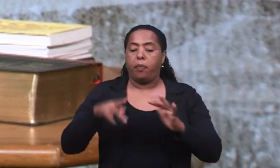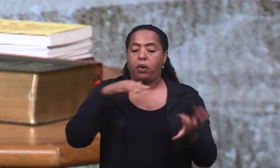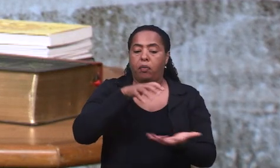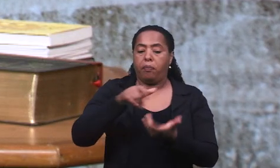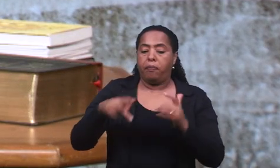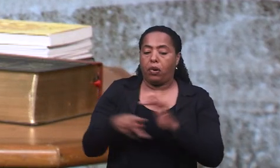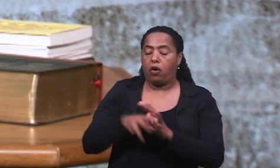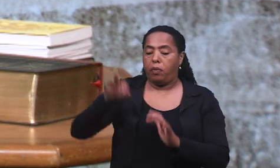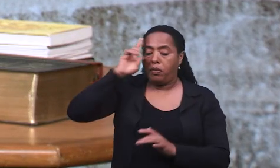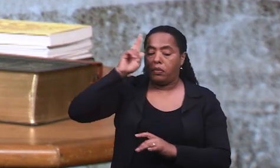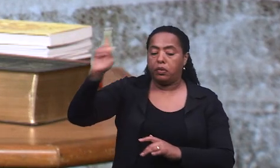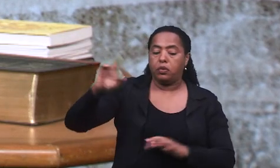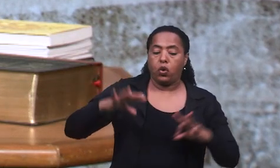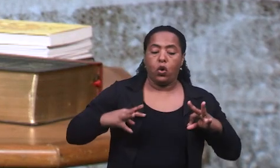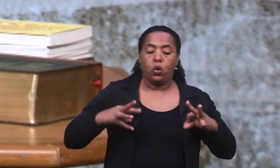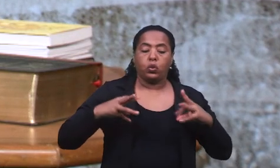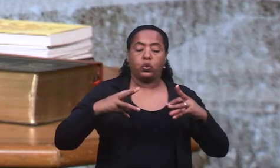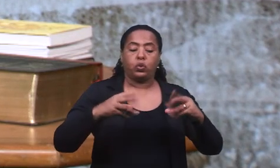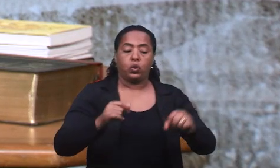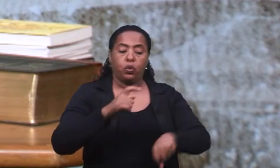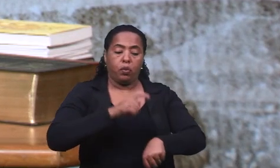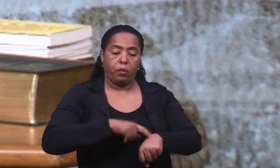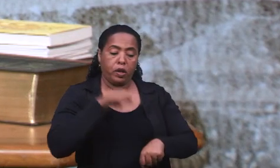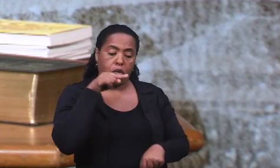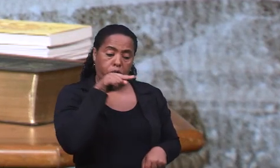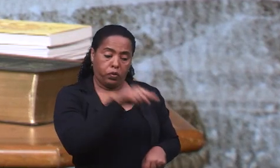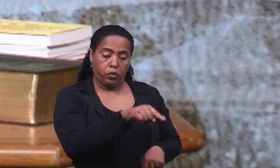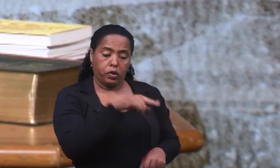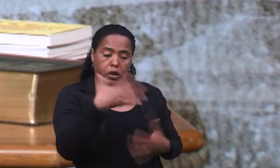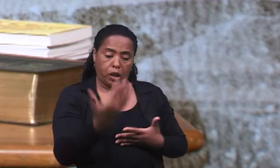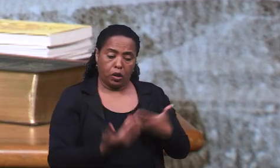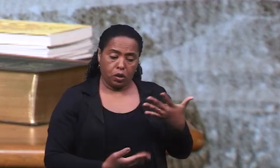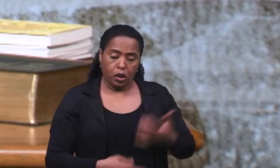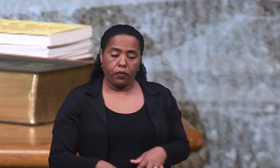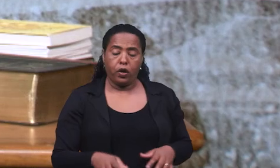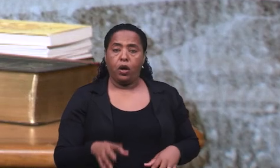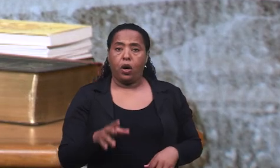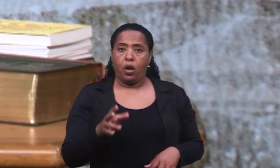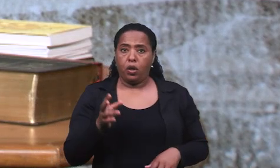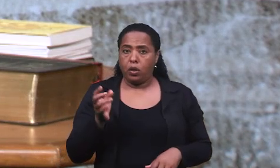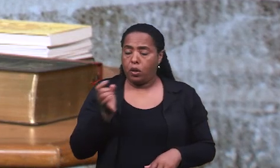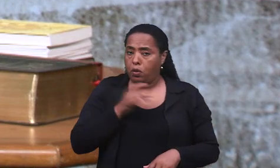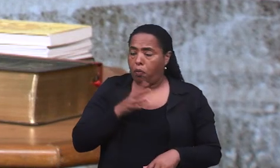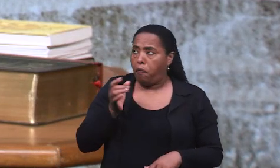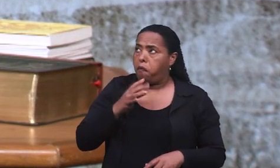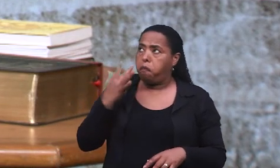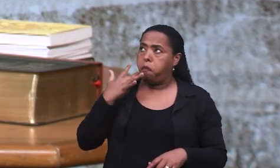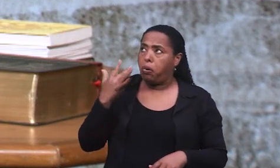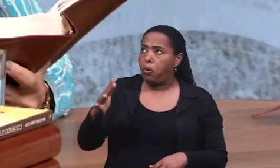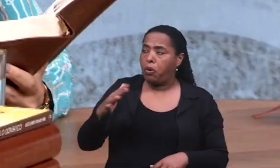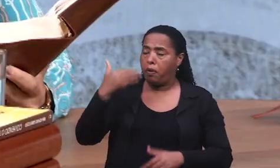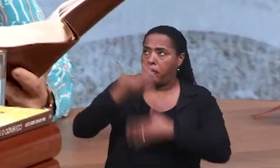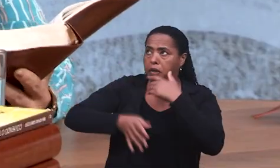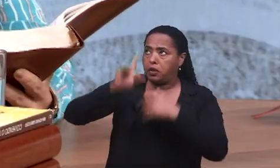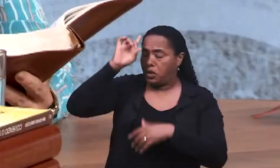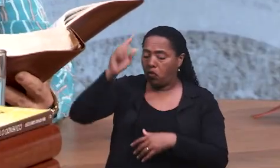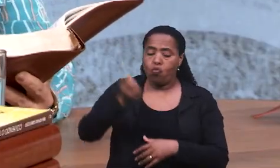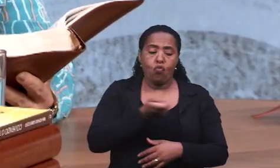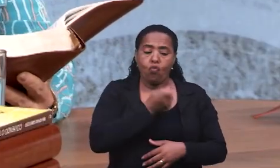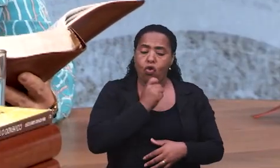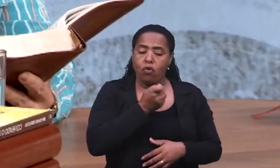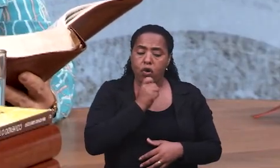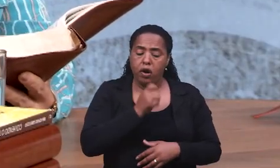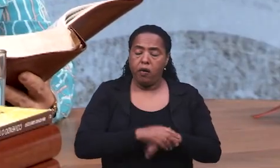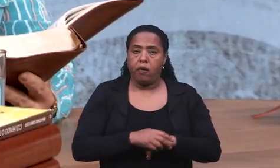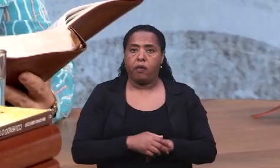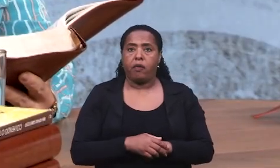quanto a ti e aos teus servos, eu sei que ainda não temereis diante do Senhor Deus. E